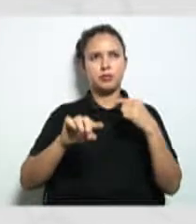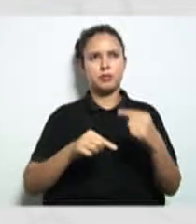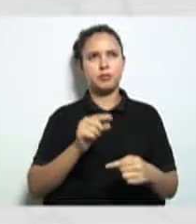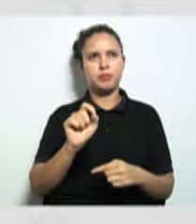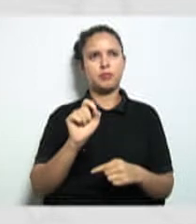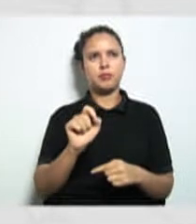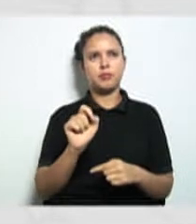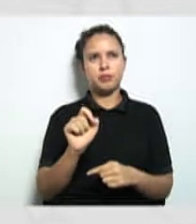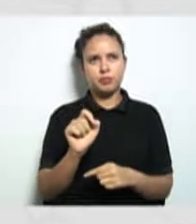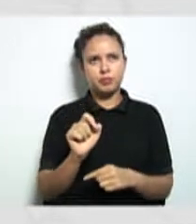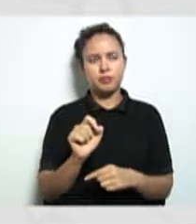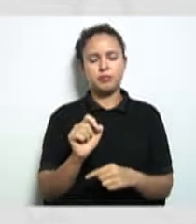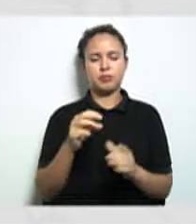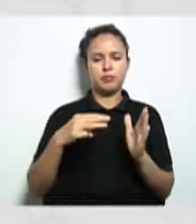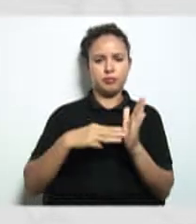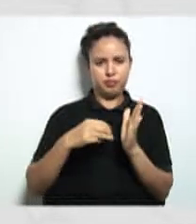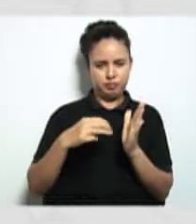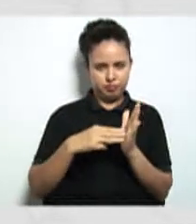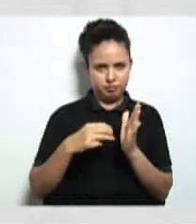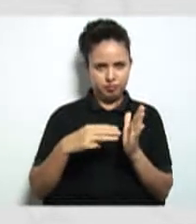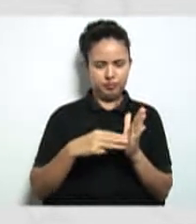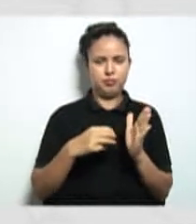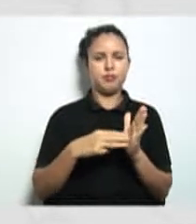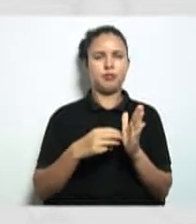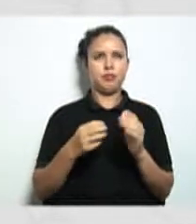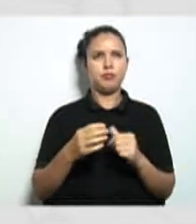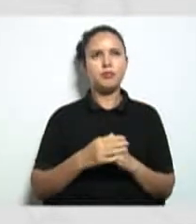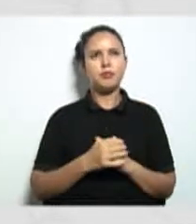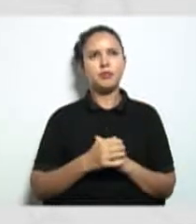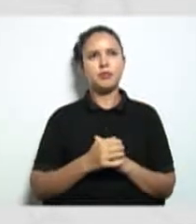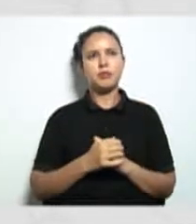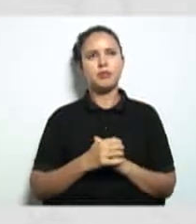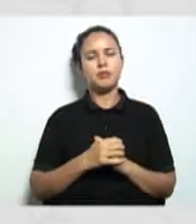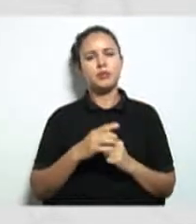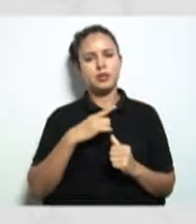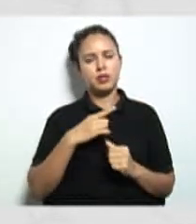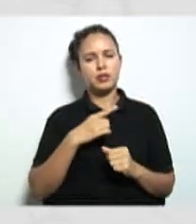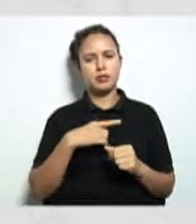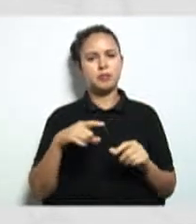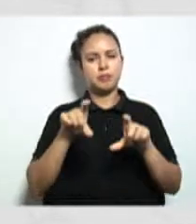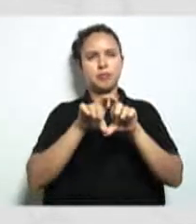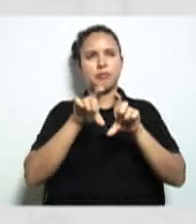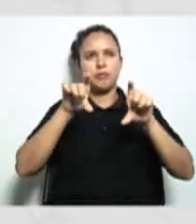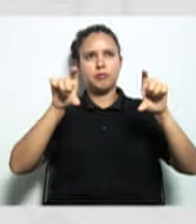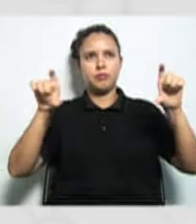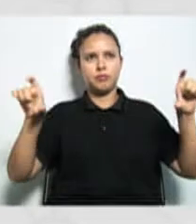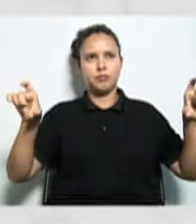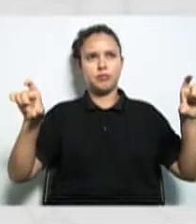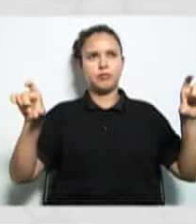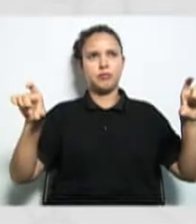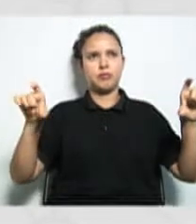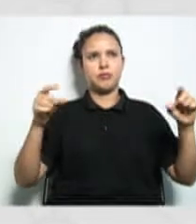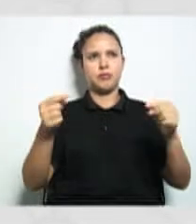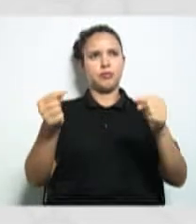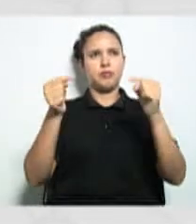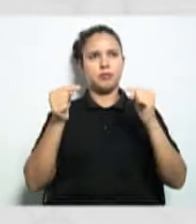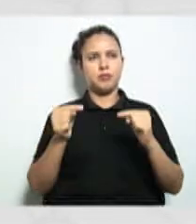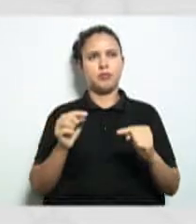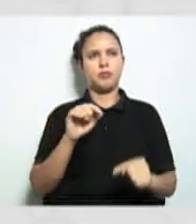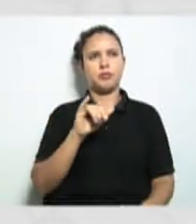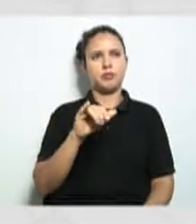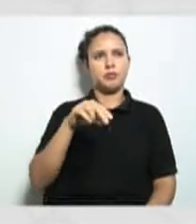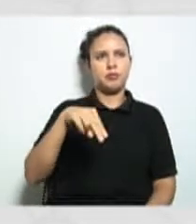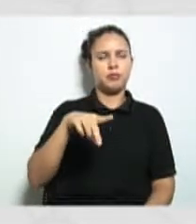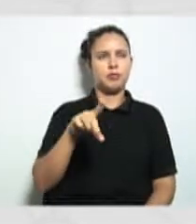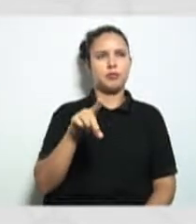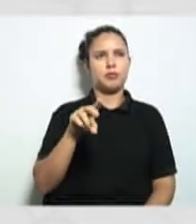os meios. E nesse esquema que aparece para você, nós temos ali a indução, a inferência